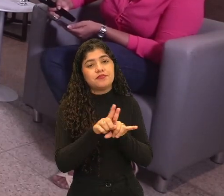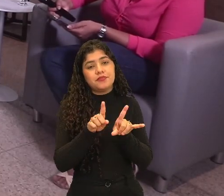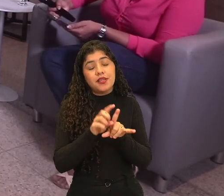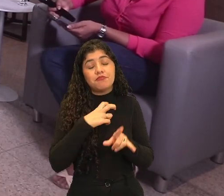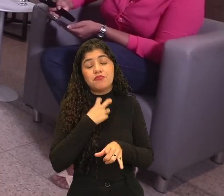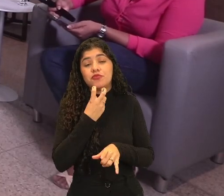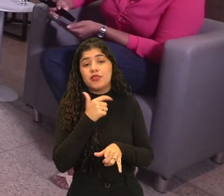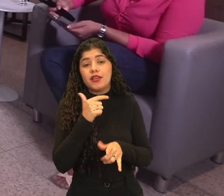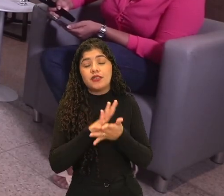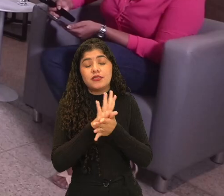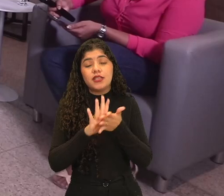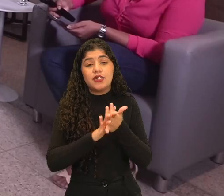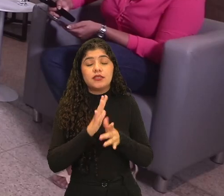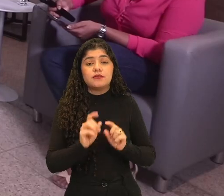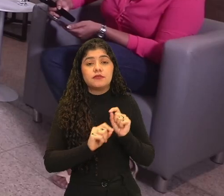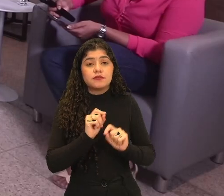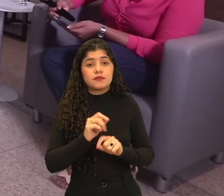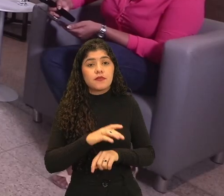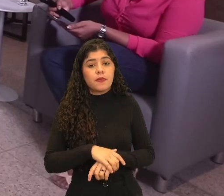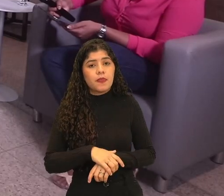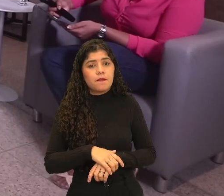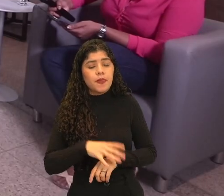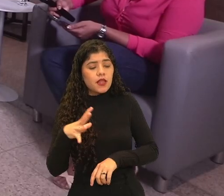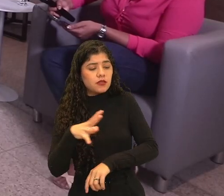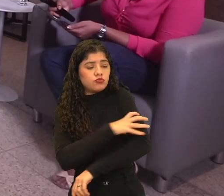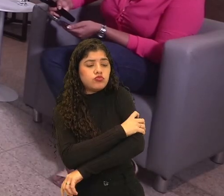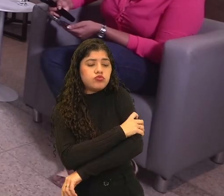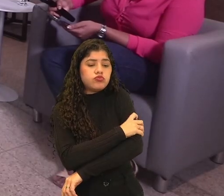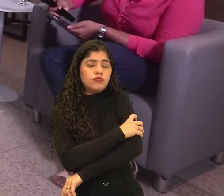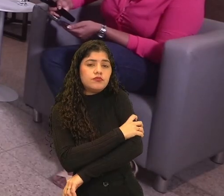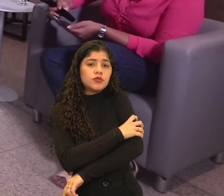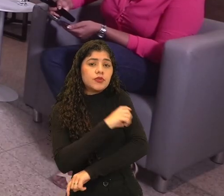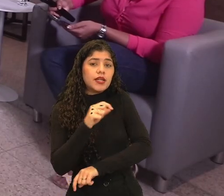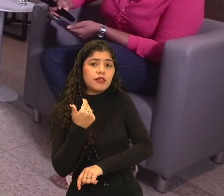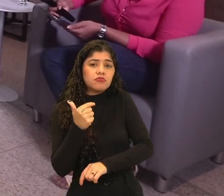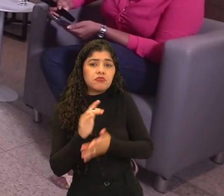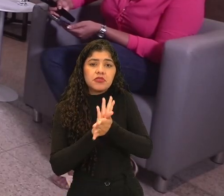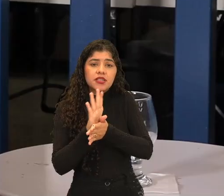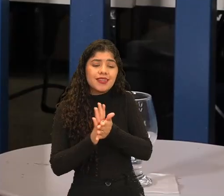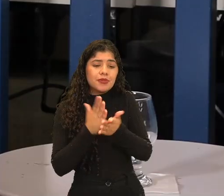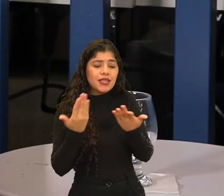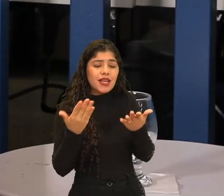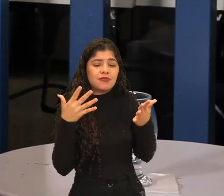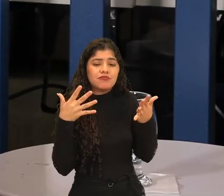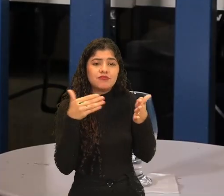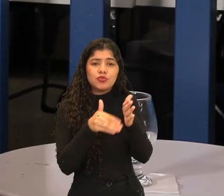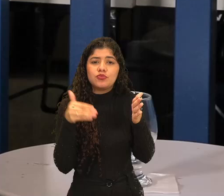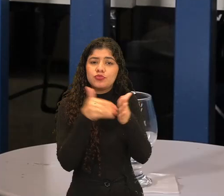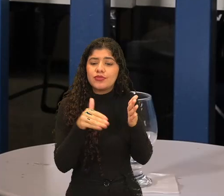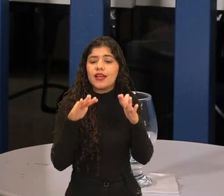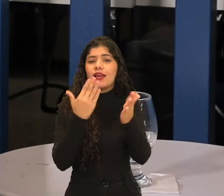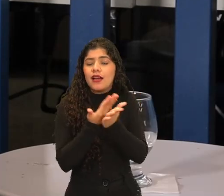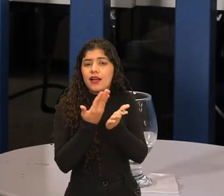né? E aí, ela segurou ele para que ele não fizesse aquilo que ele estava atrapalhando a aula. Ou